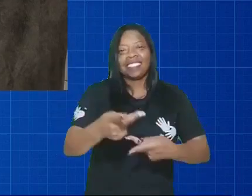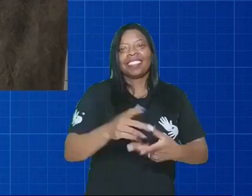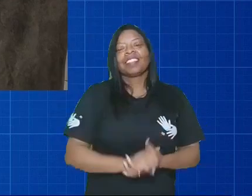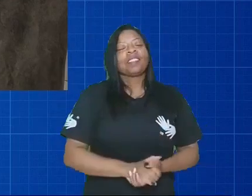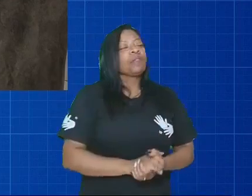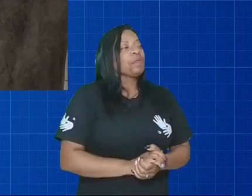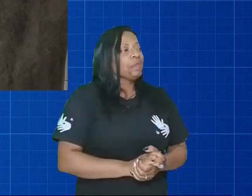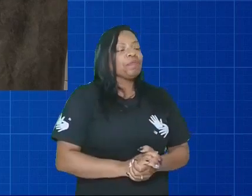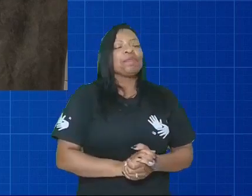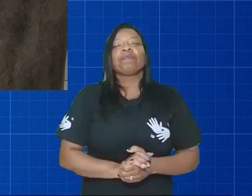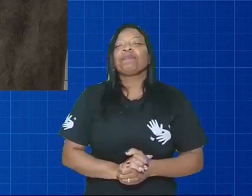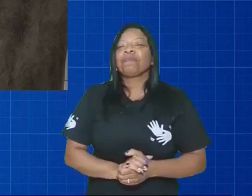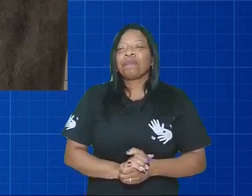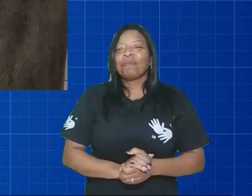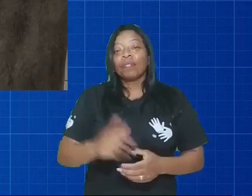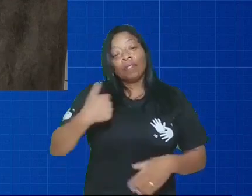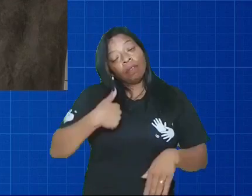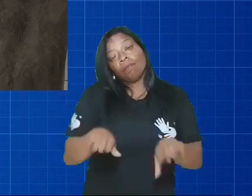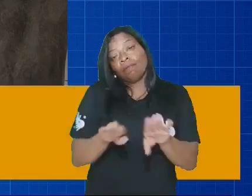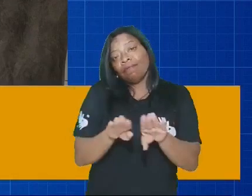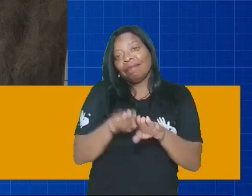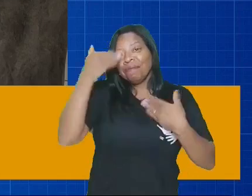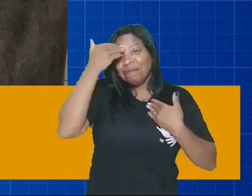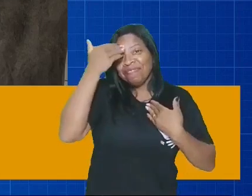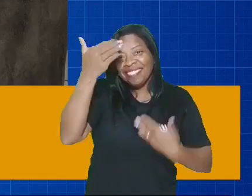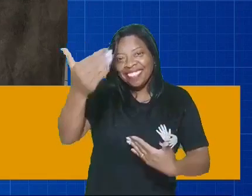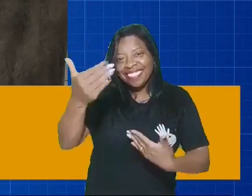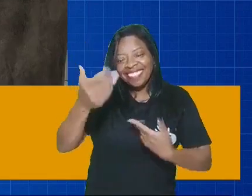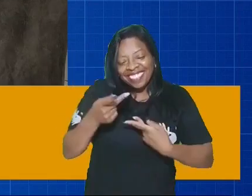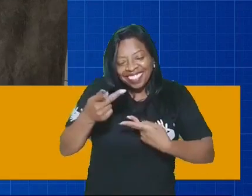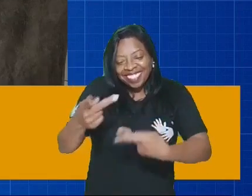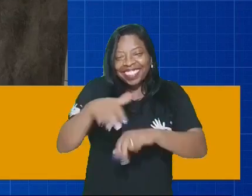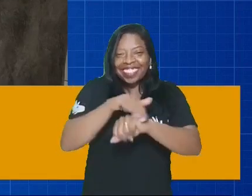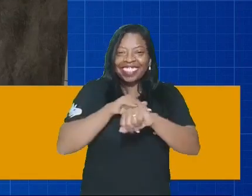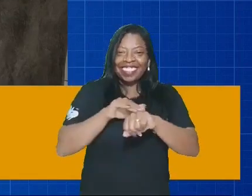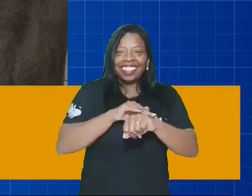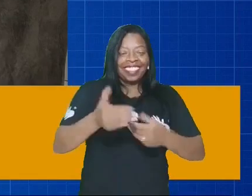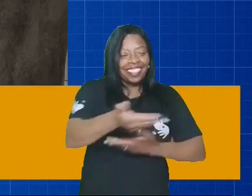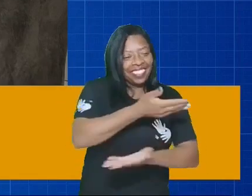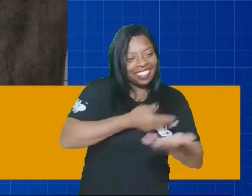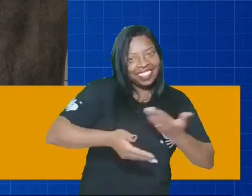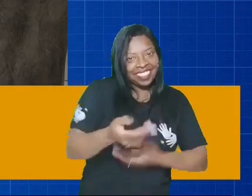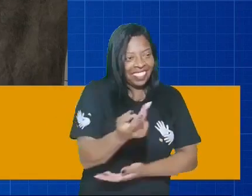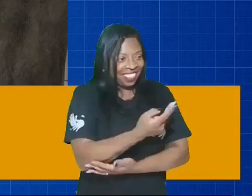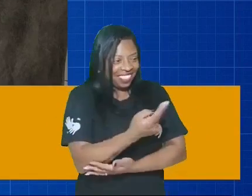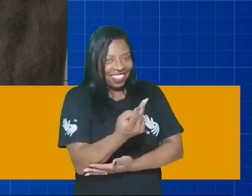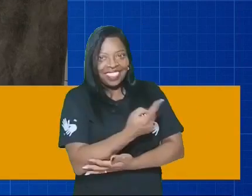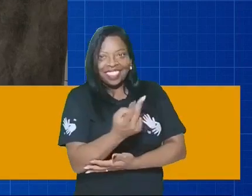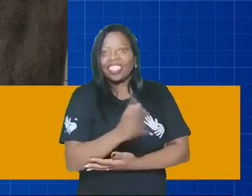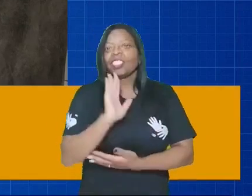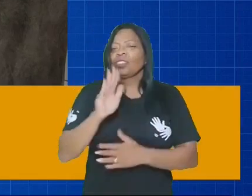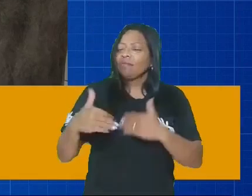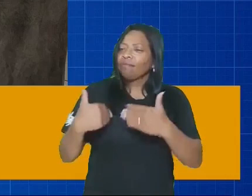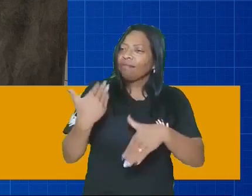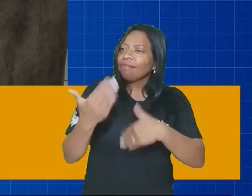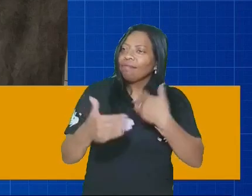convite. Obrigada, Vanderleia. Thaís? Também agradeço o convite para participar dessa conversa com a Carla e com a Vanderleia. Já caminhamos